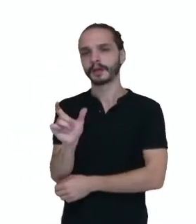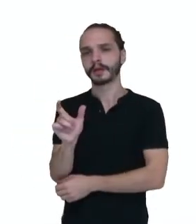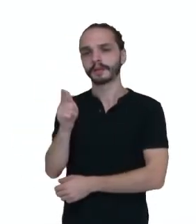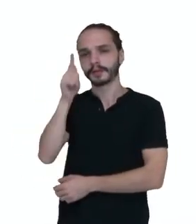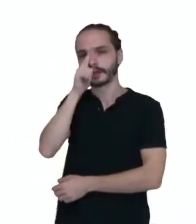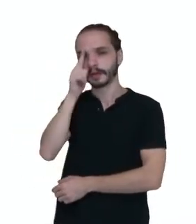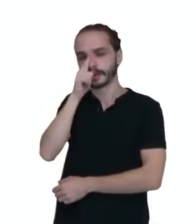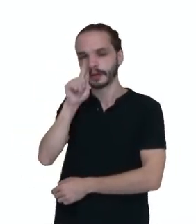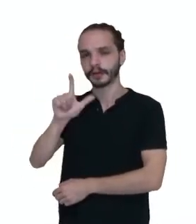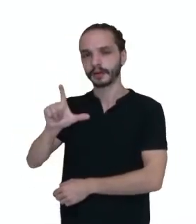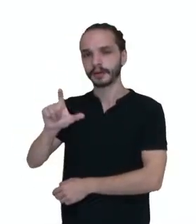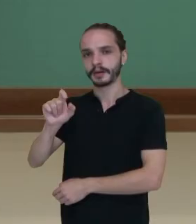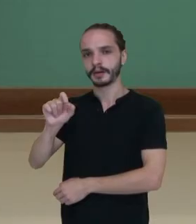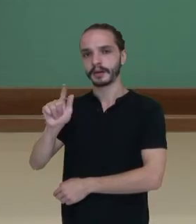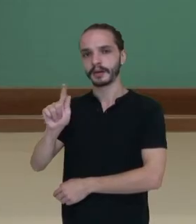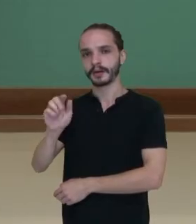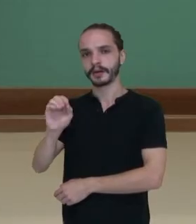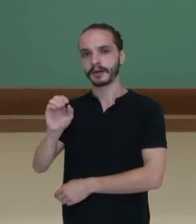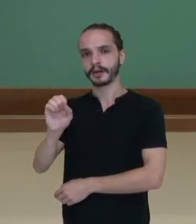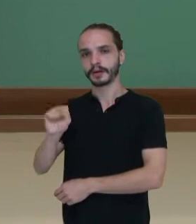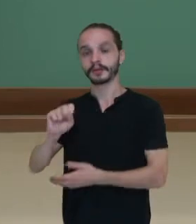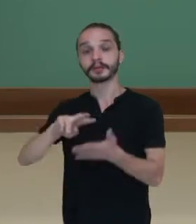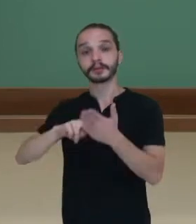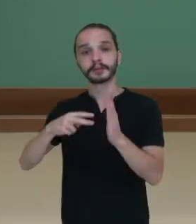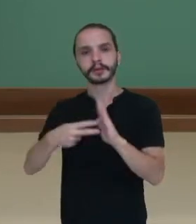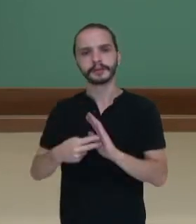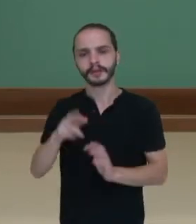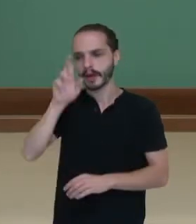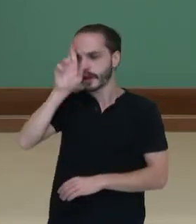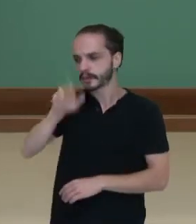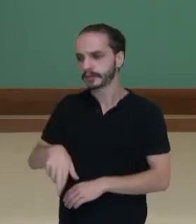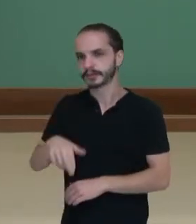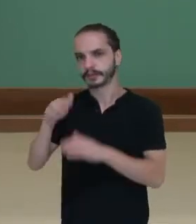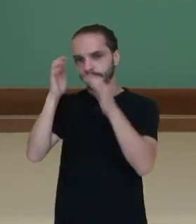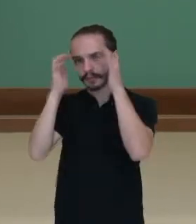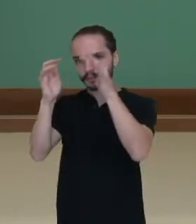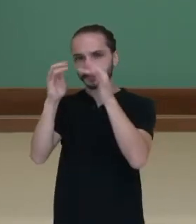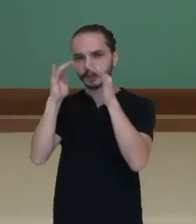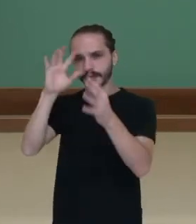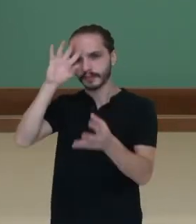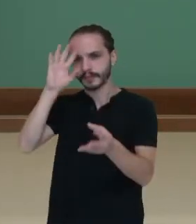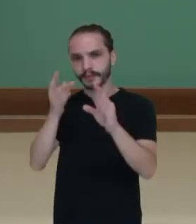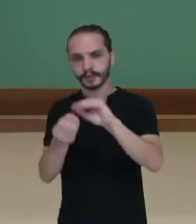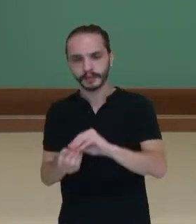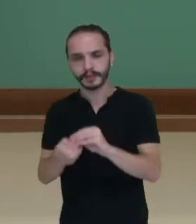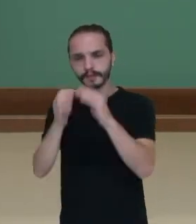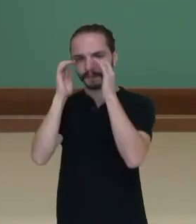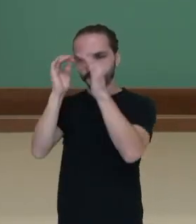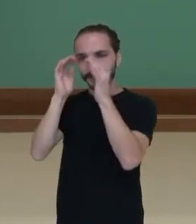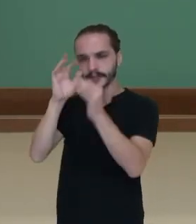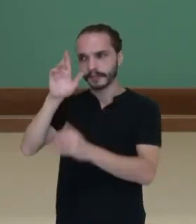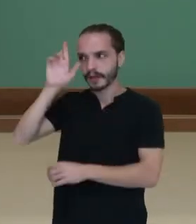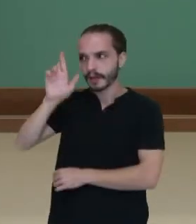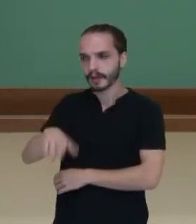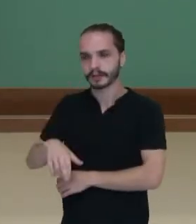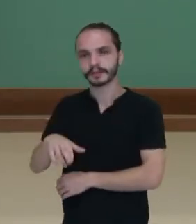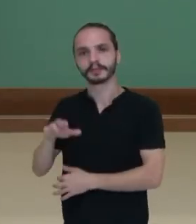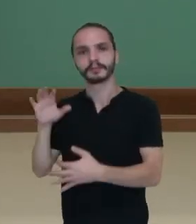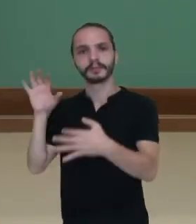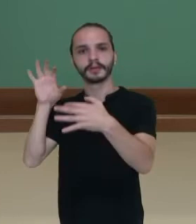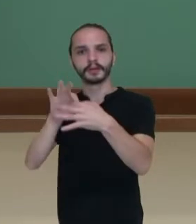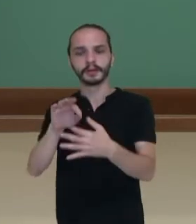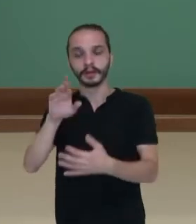Que significa razão, pensamento lógico, portanto, um pensamento racional, pautado